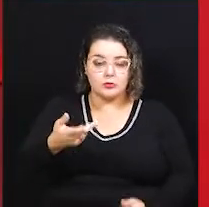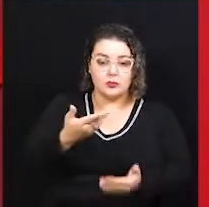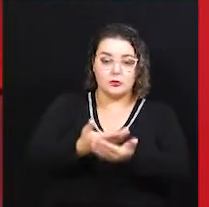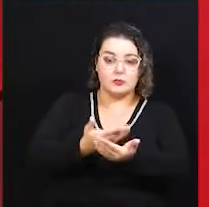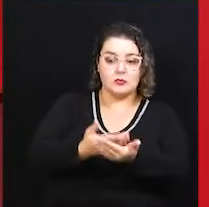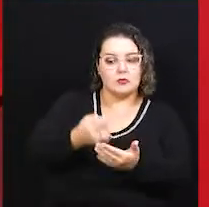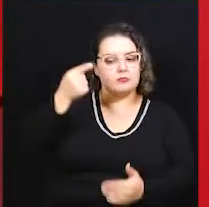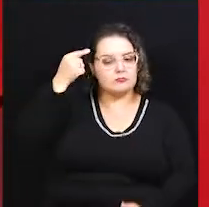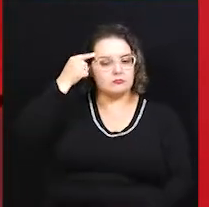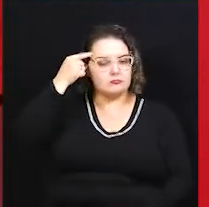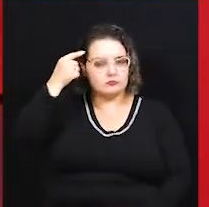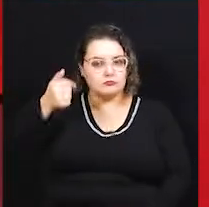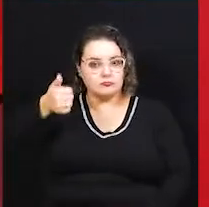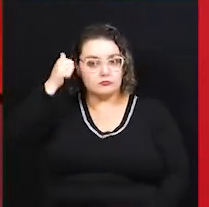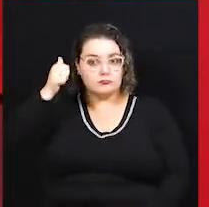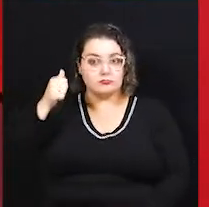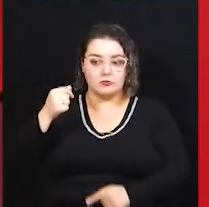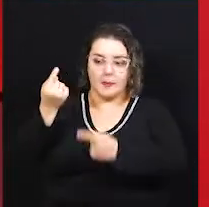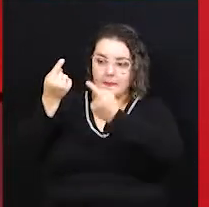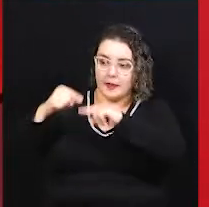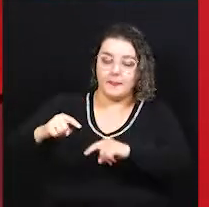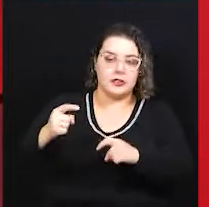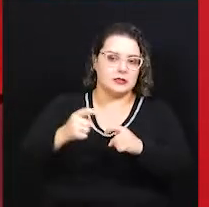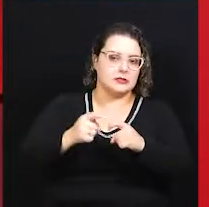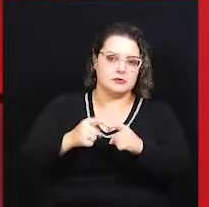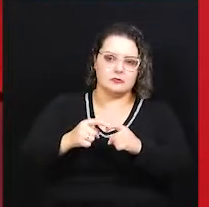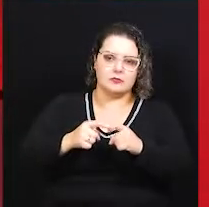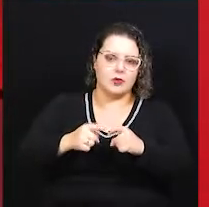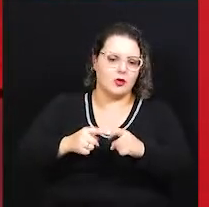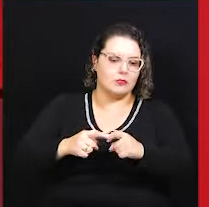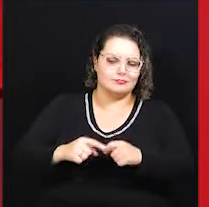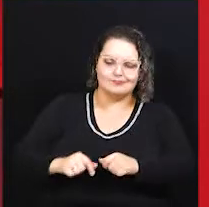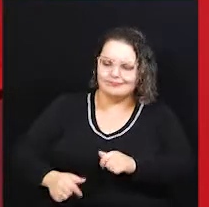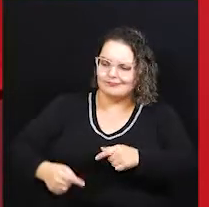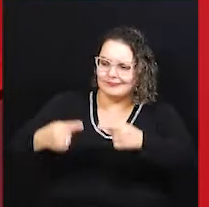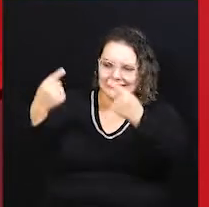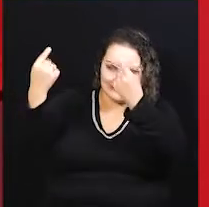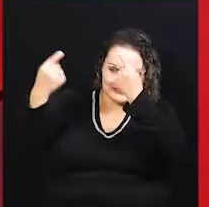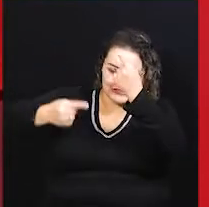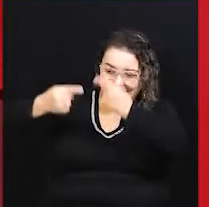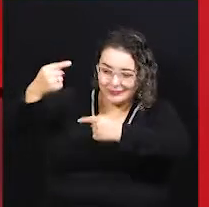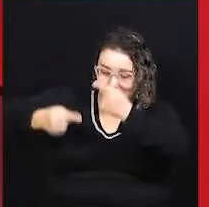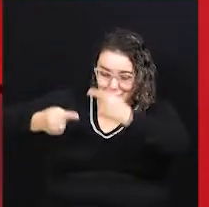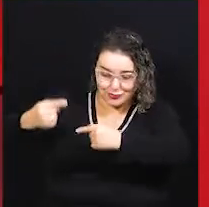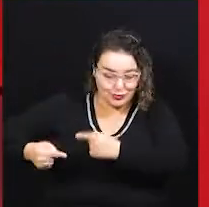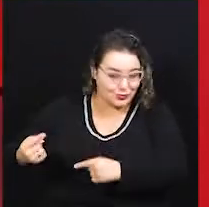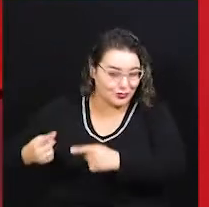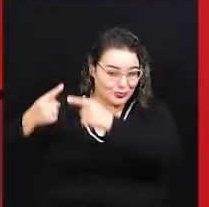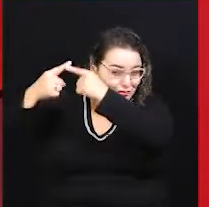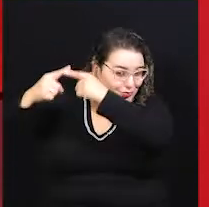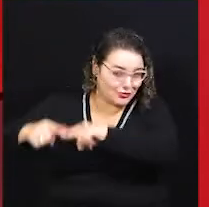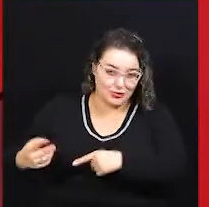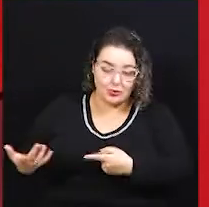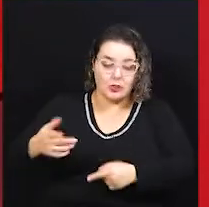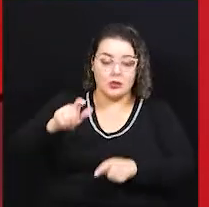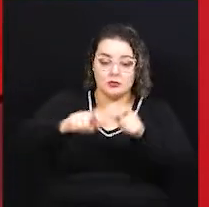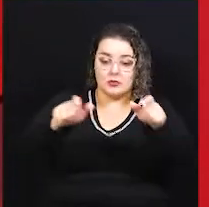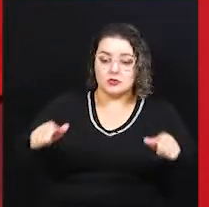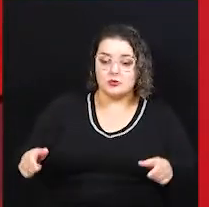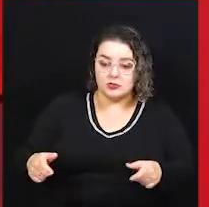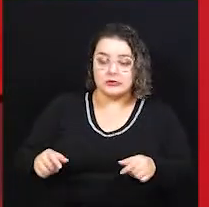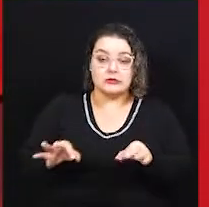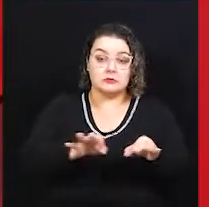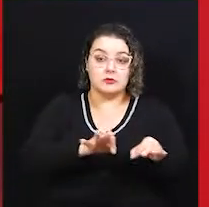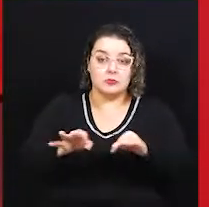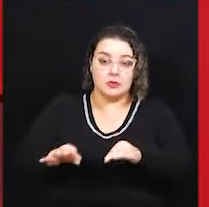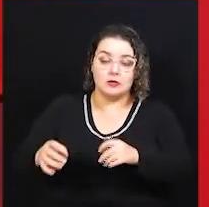pensa no vestibular mais concorrido, medicina. Medicina é um vestibular extremamente concorrido. O aluno que está se preparando para medicina, ele tem